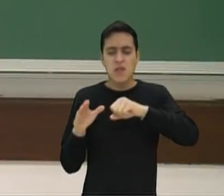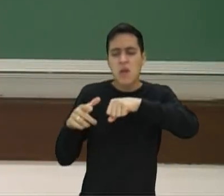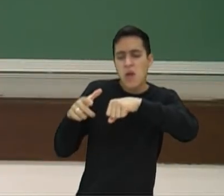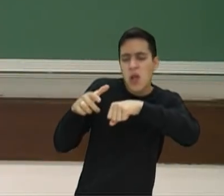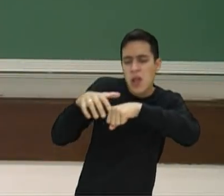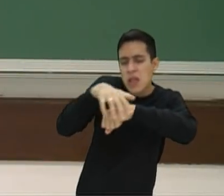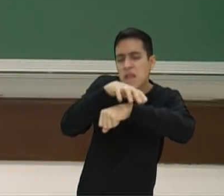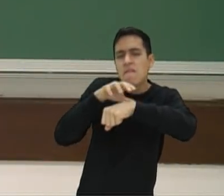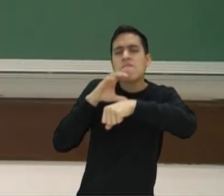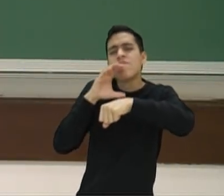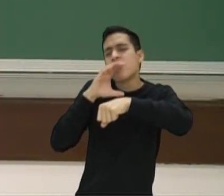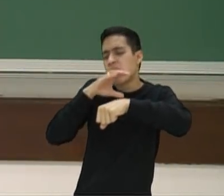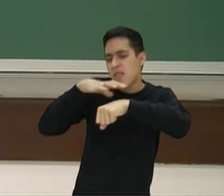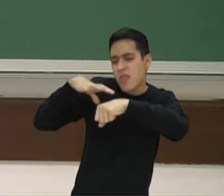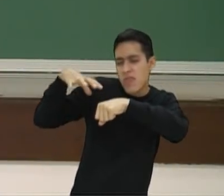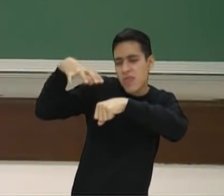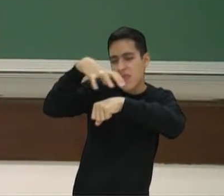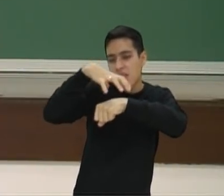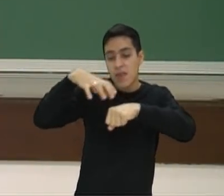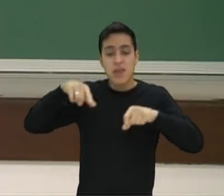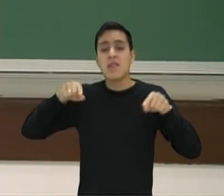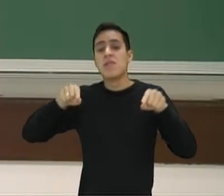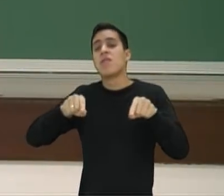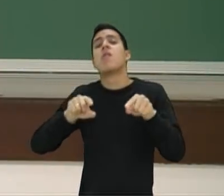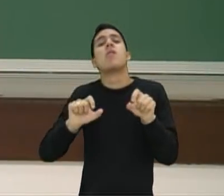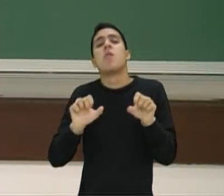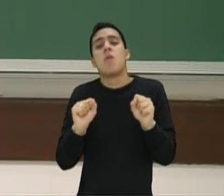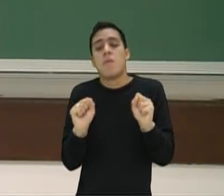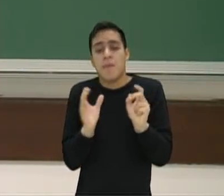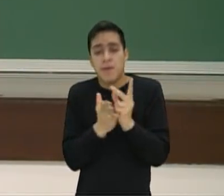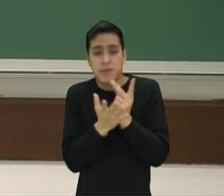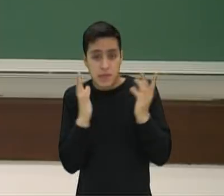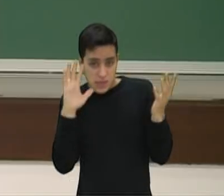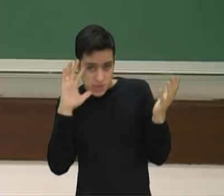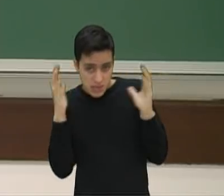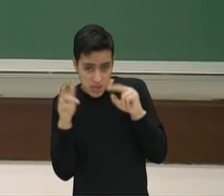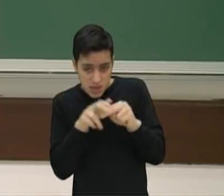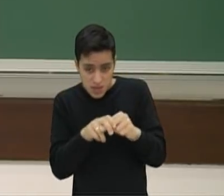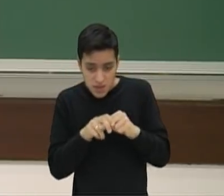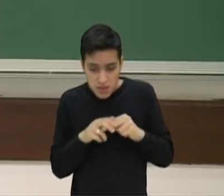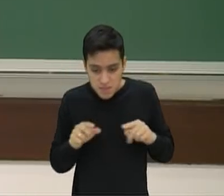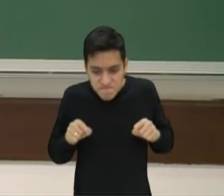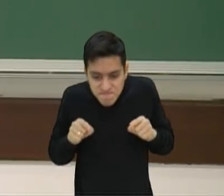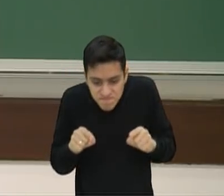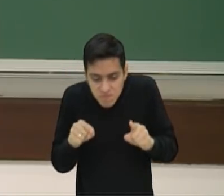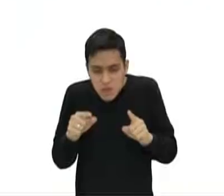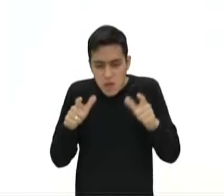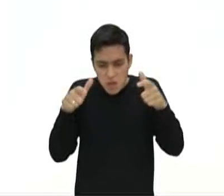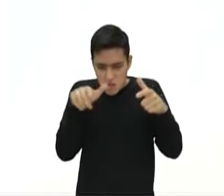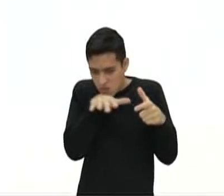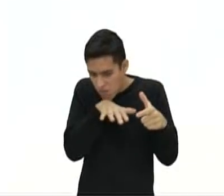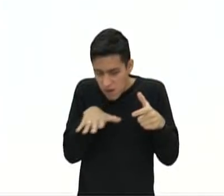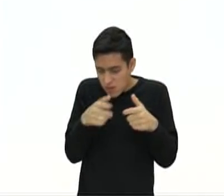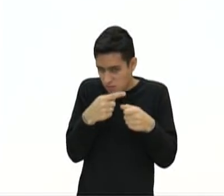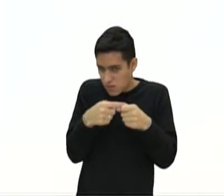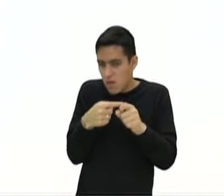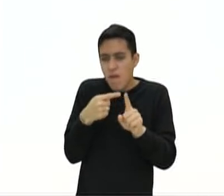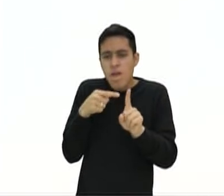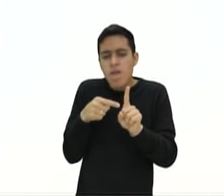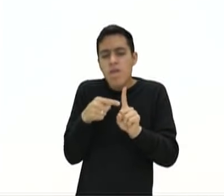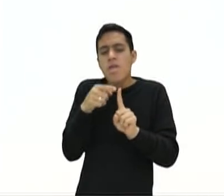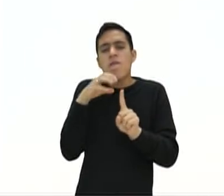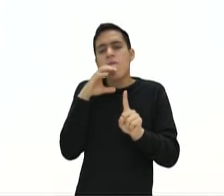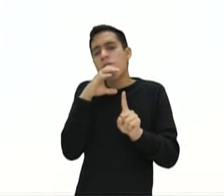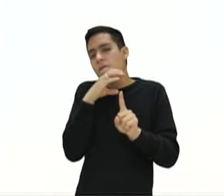de calor é um fenômeno climático que ele ocorre a partir da elevação da temperatura de uma área urbana